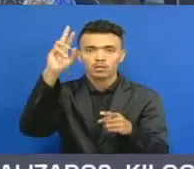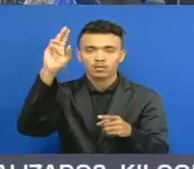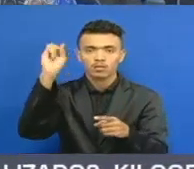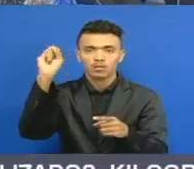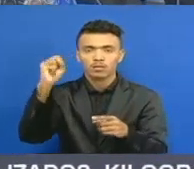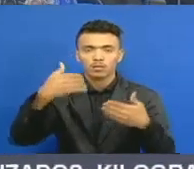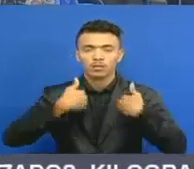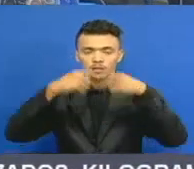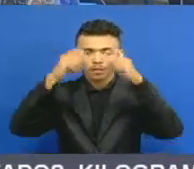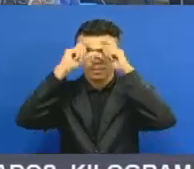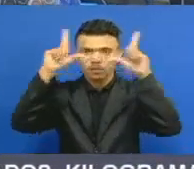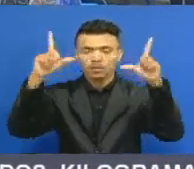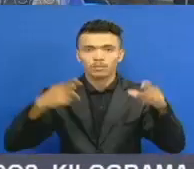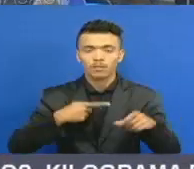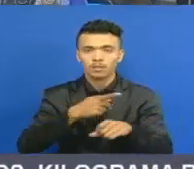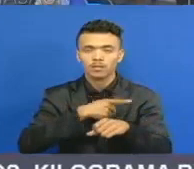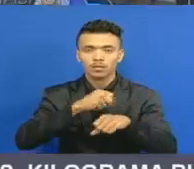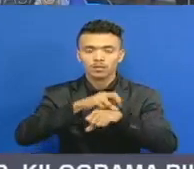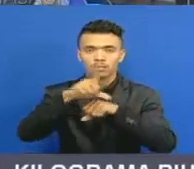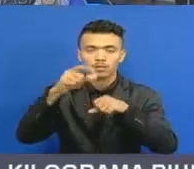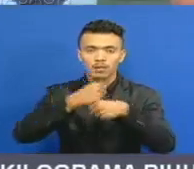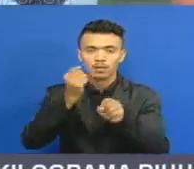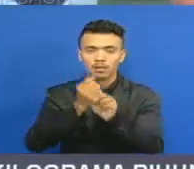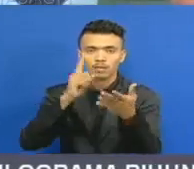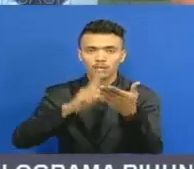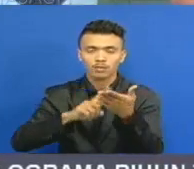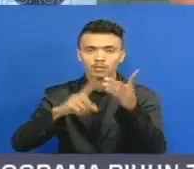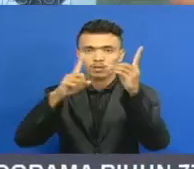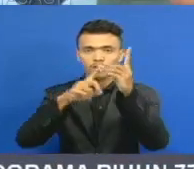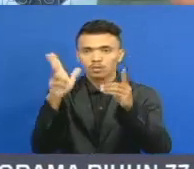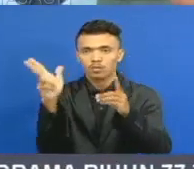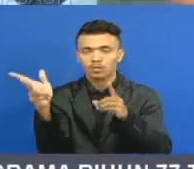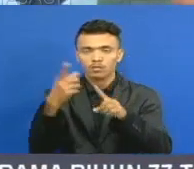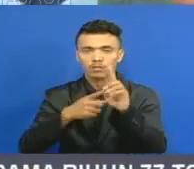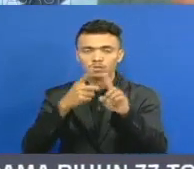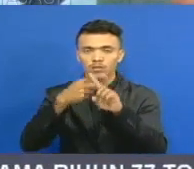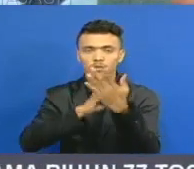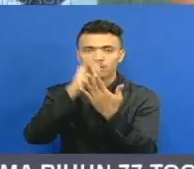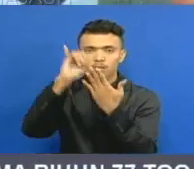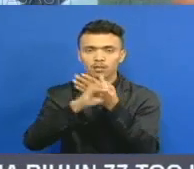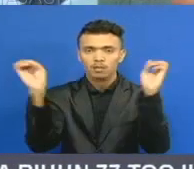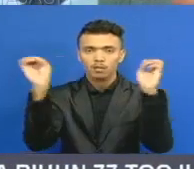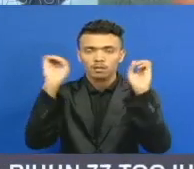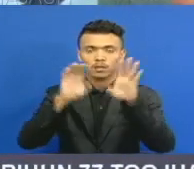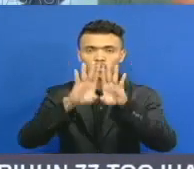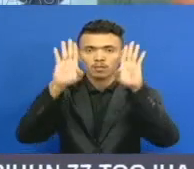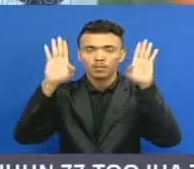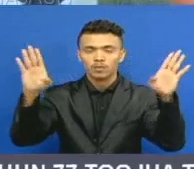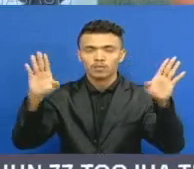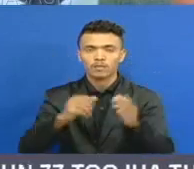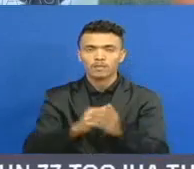Timor-Leste, Parlamento Nacional, ralo, discussão e loram tolo nulo fulano de janeiro. Maibela consegue a prova e a generalidade,